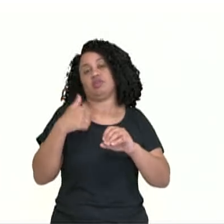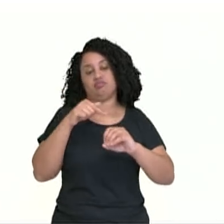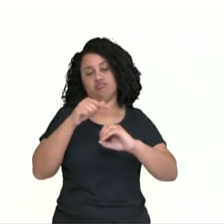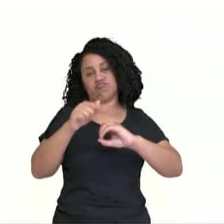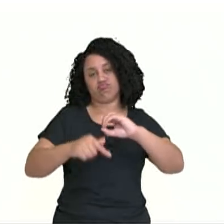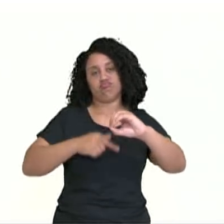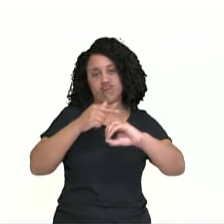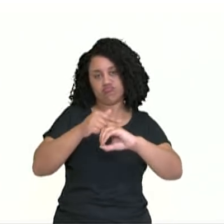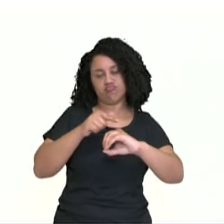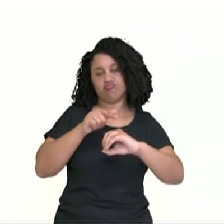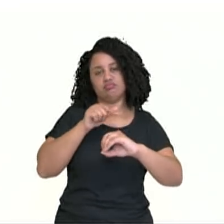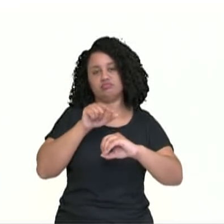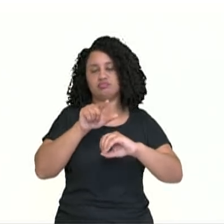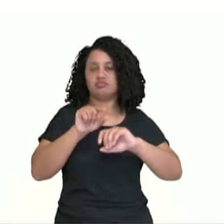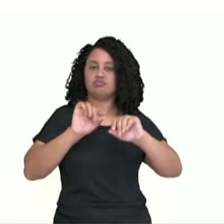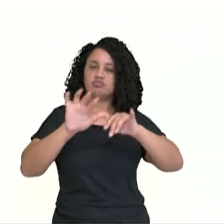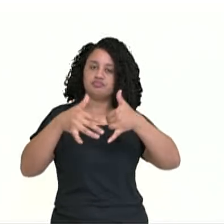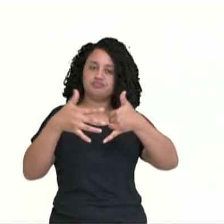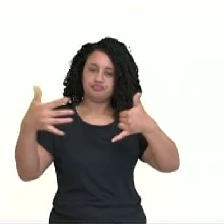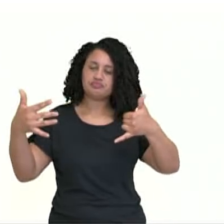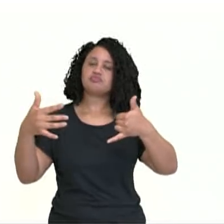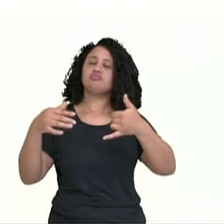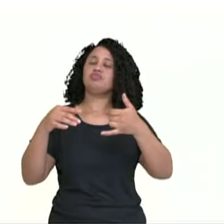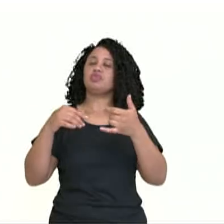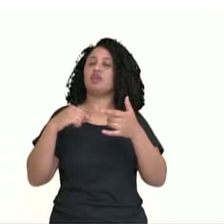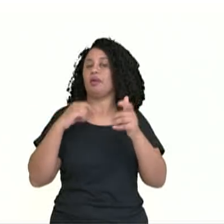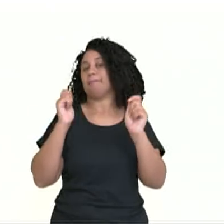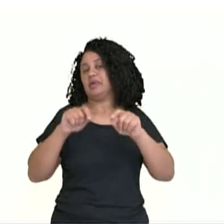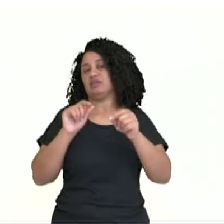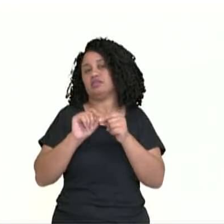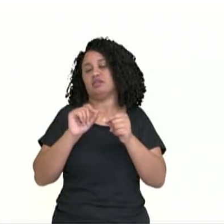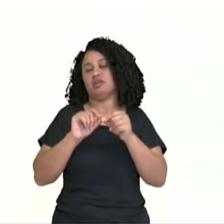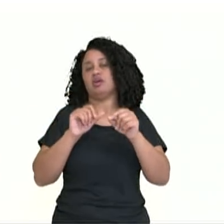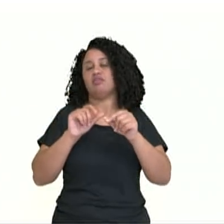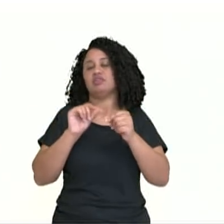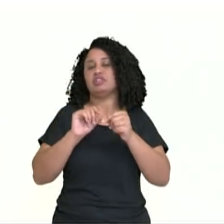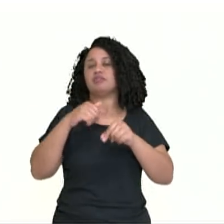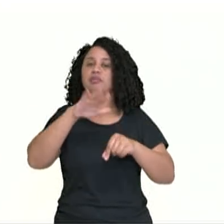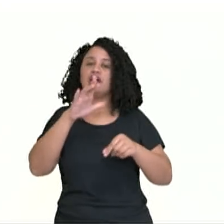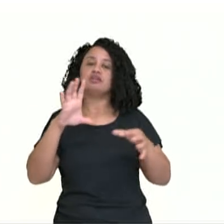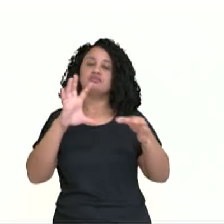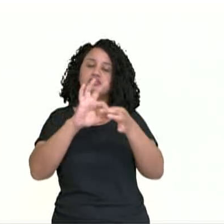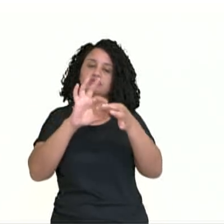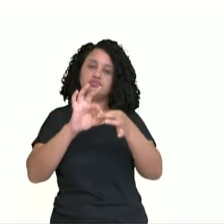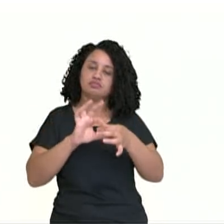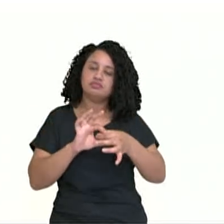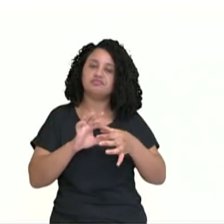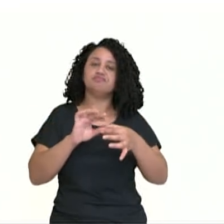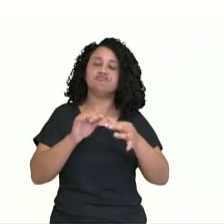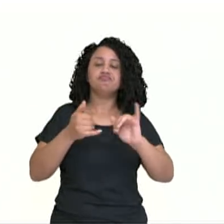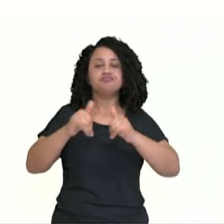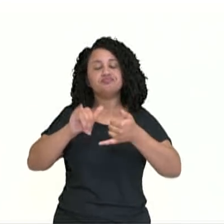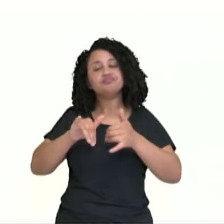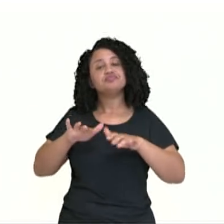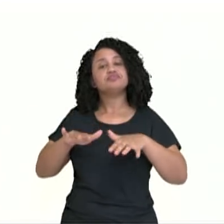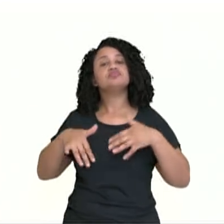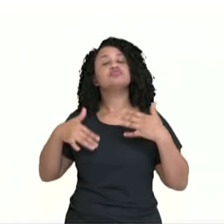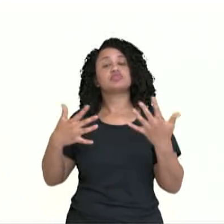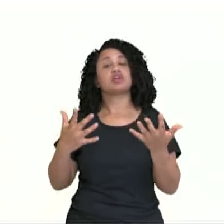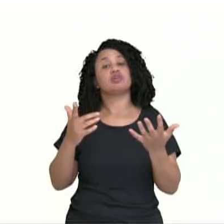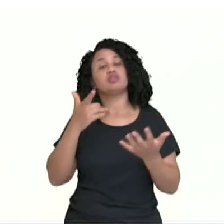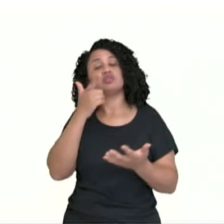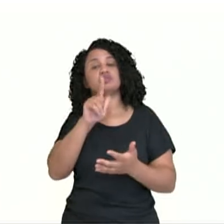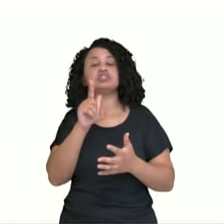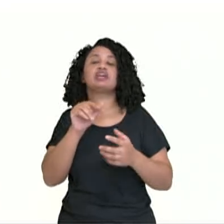átomos de um determinado elemento químico, permitindo que ele realize um número maior de ligações químicas, ou seja, ele